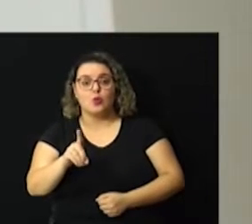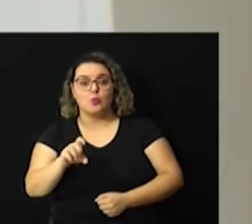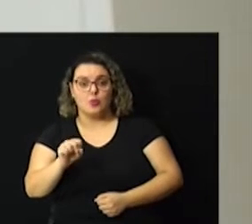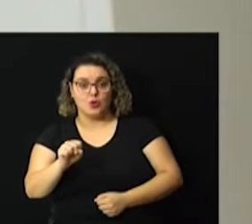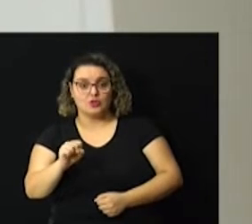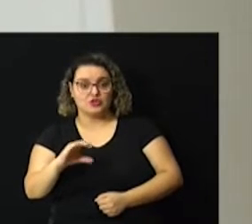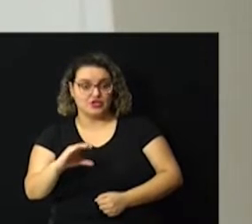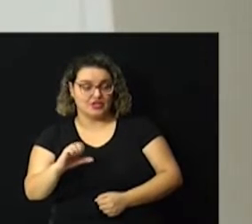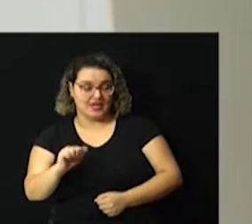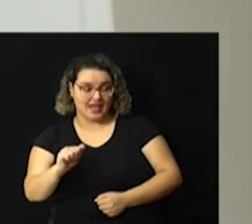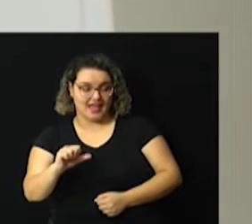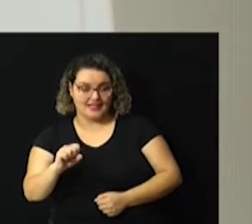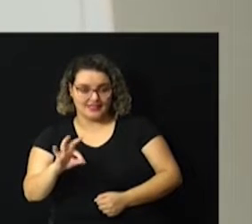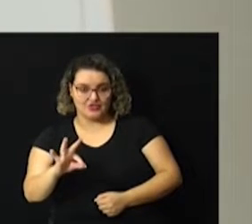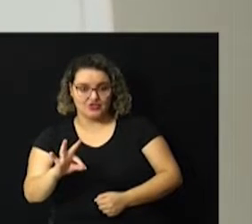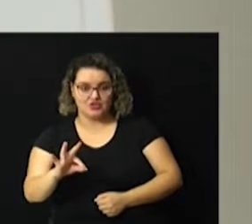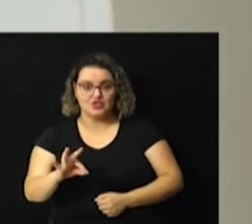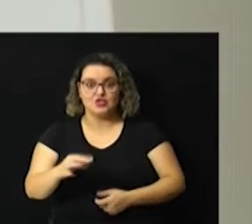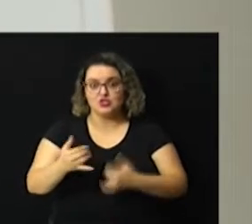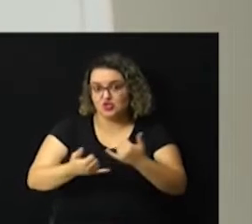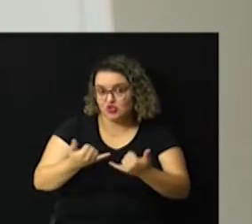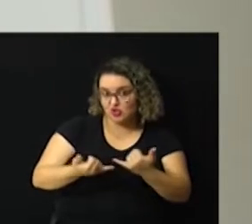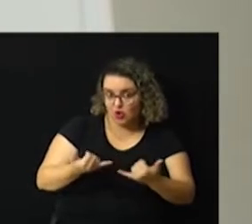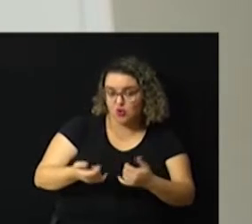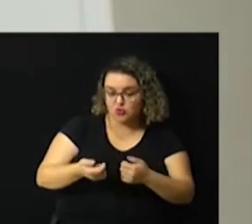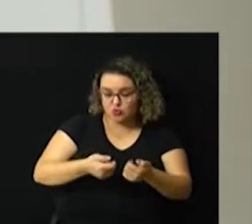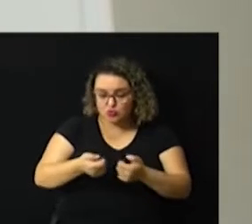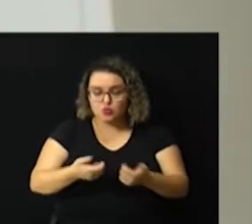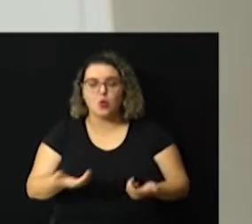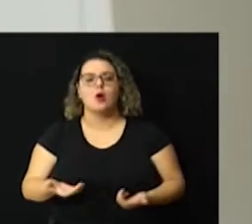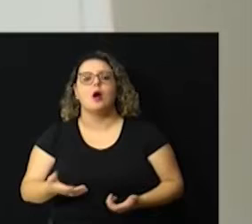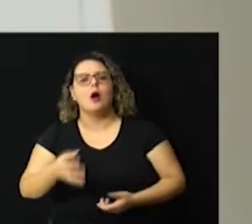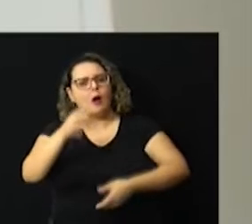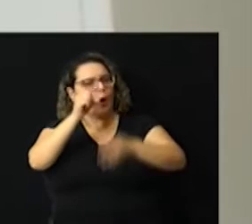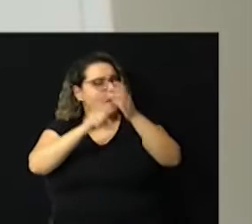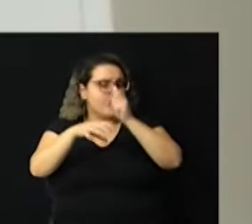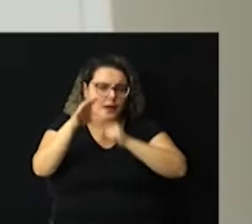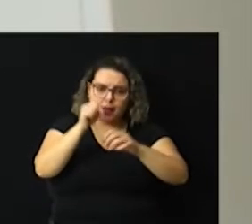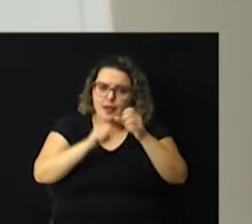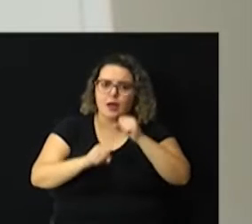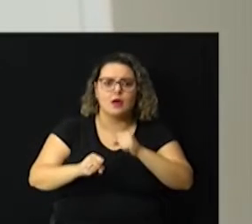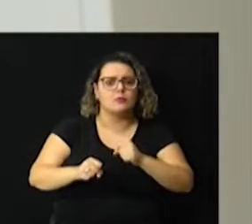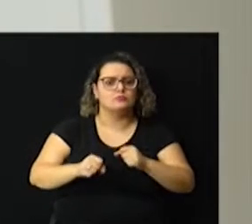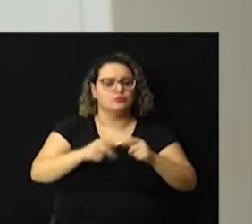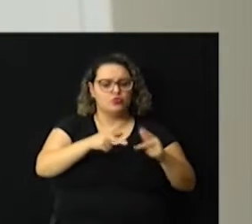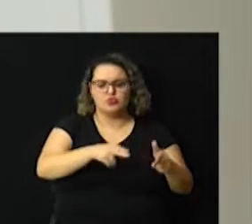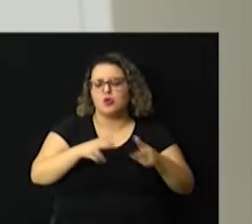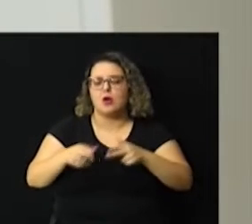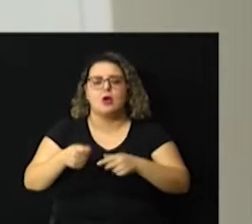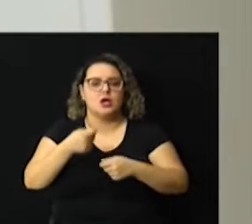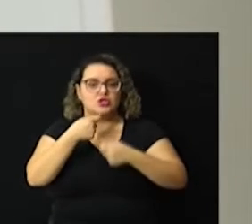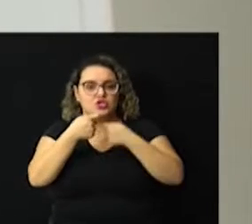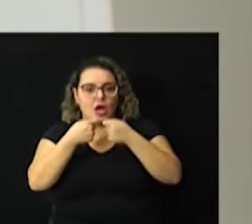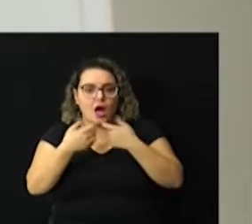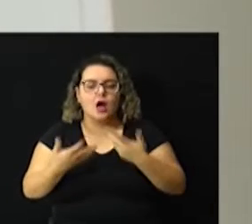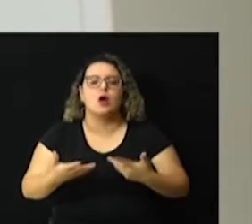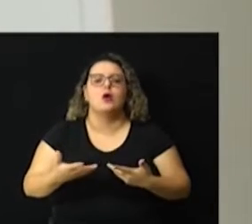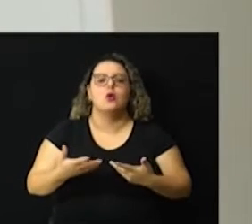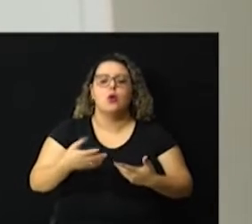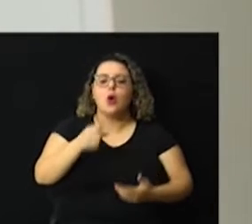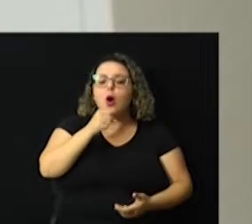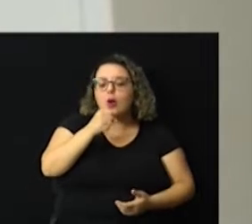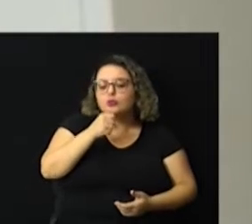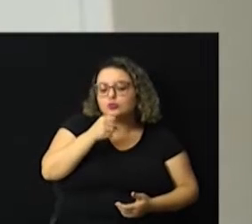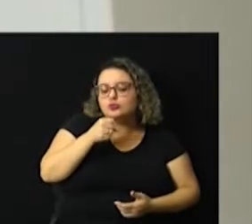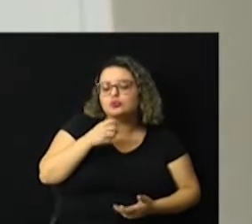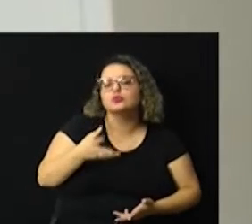de FPS. E a gente aprendeu bastante coisa, como mexer em editor de áudio, aprender também